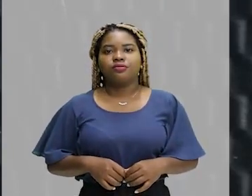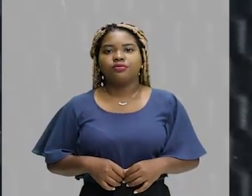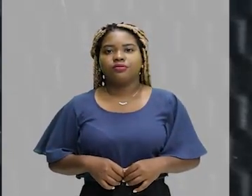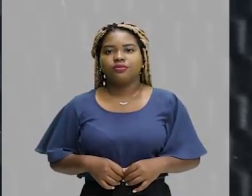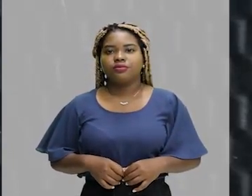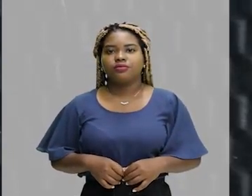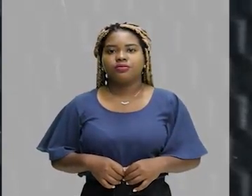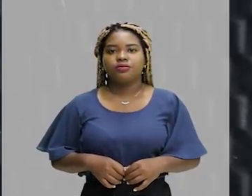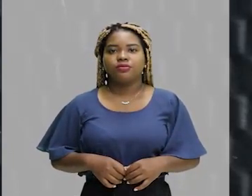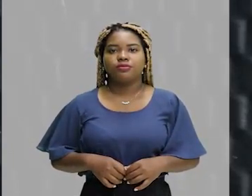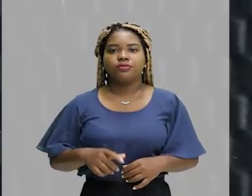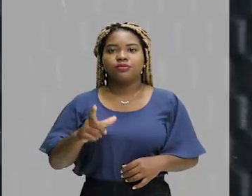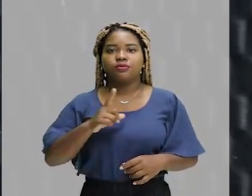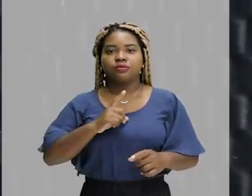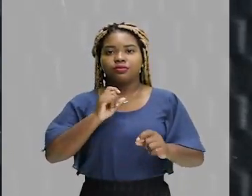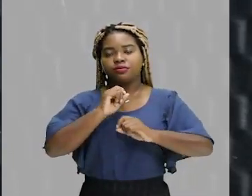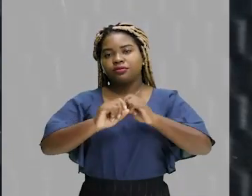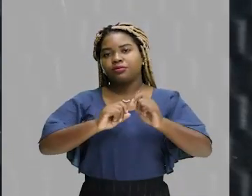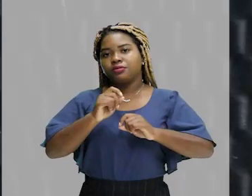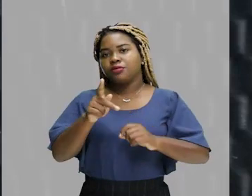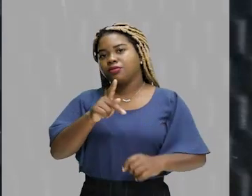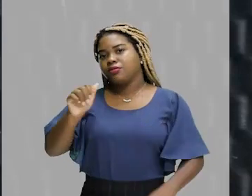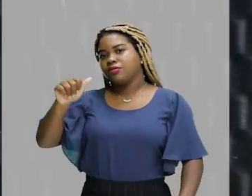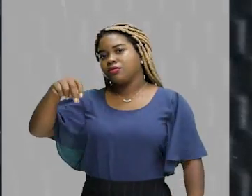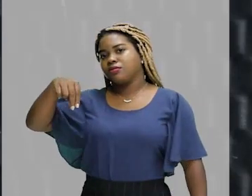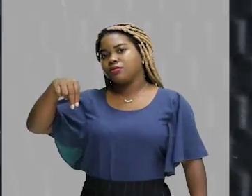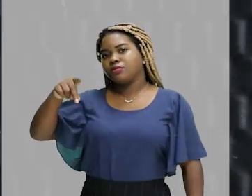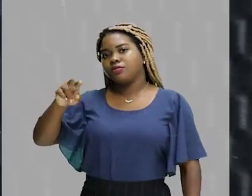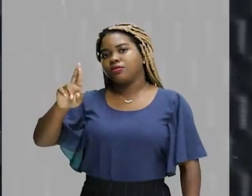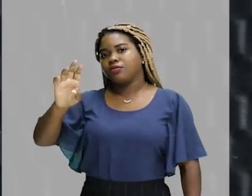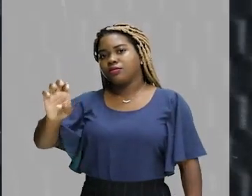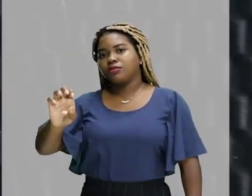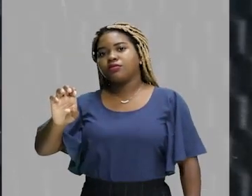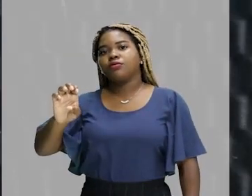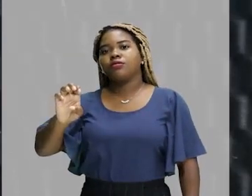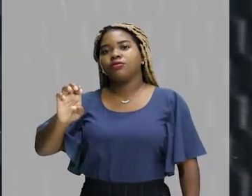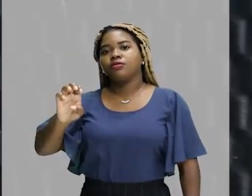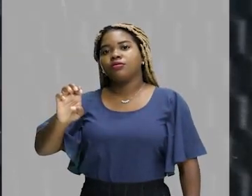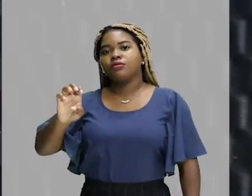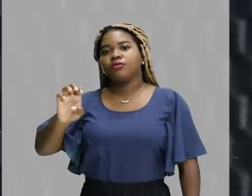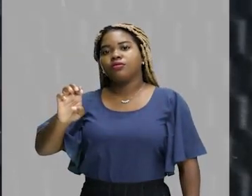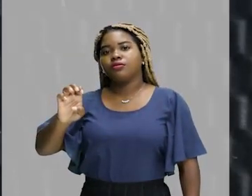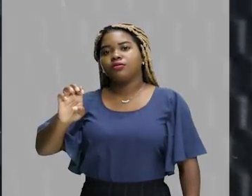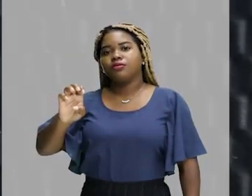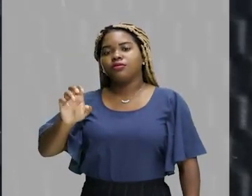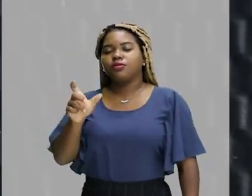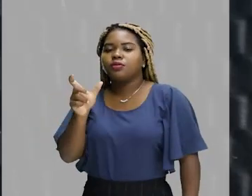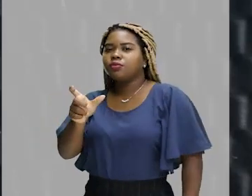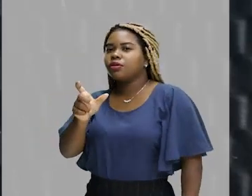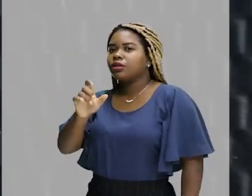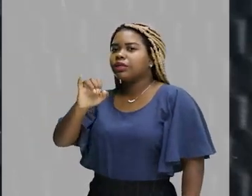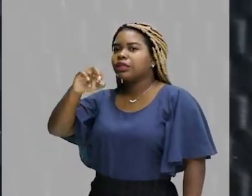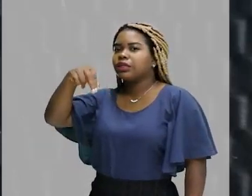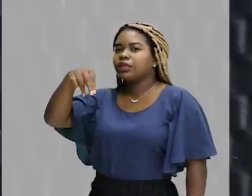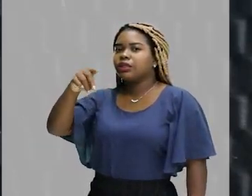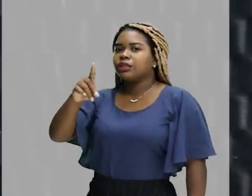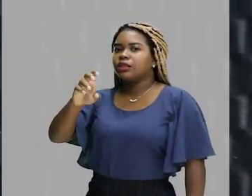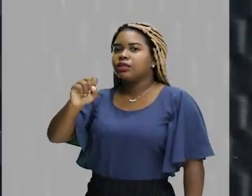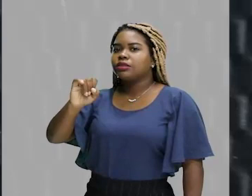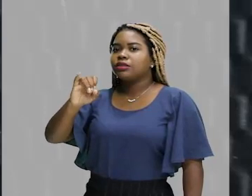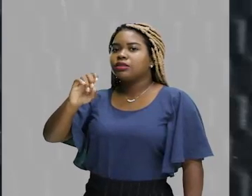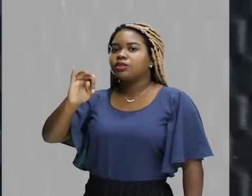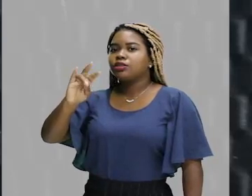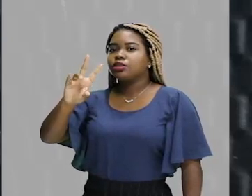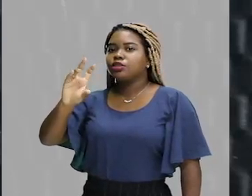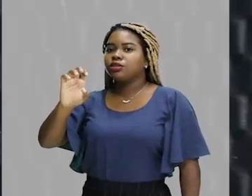da cidade, né? O professor André Luiz, um grande amigo Mário Porto, a gente chama de indesistível. Eu sou indesistível, eu não